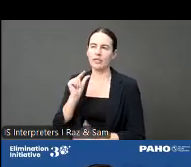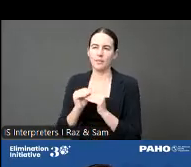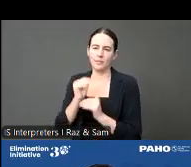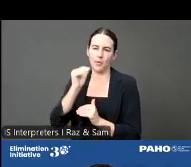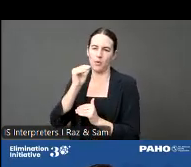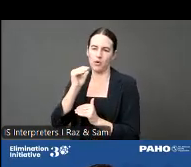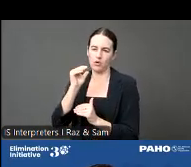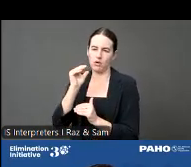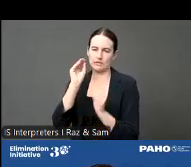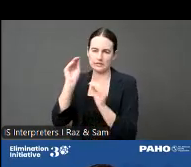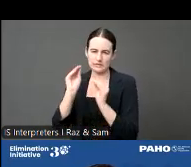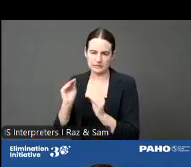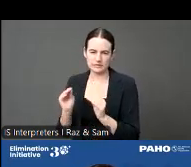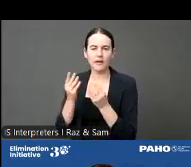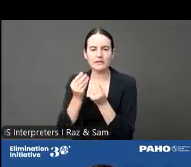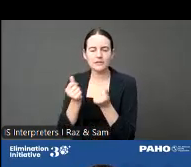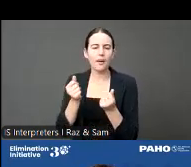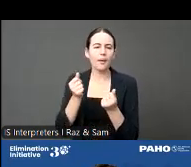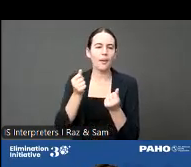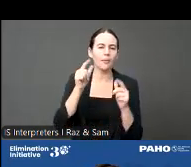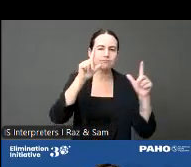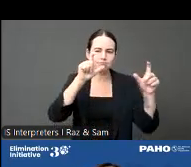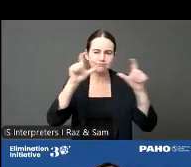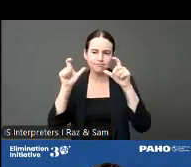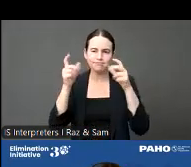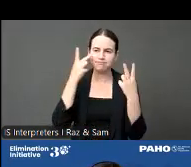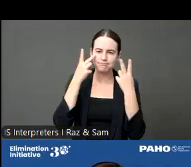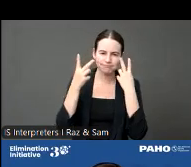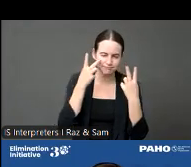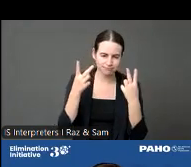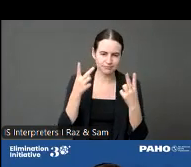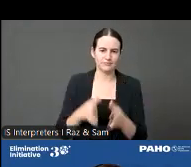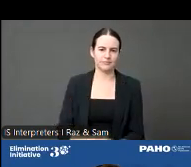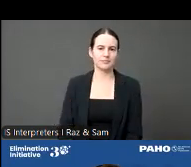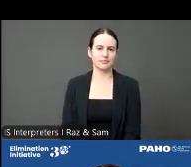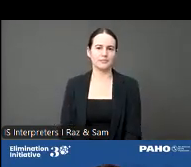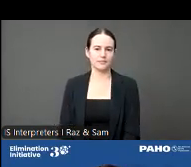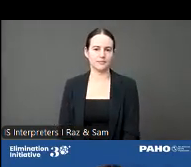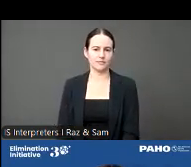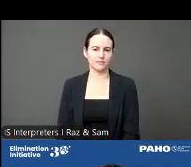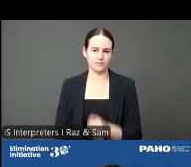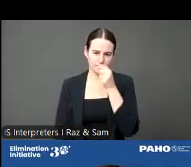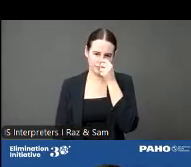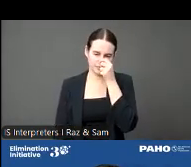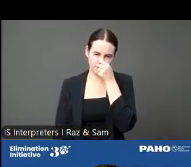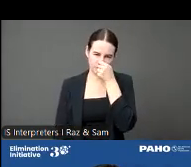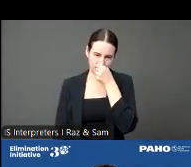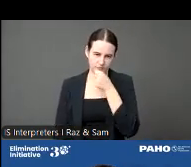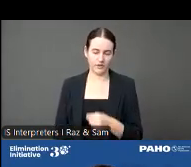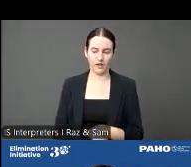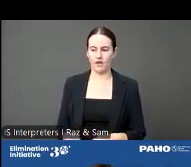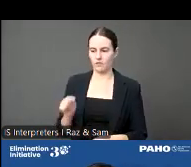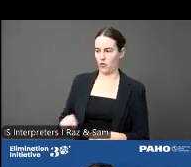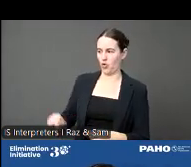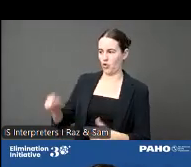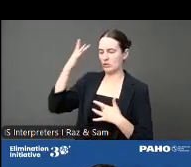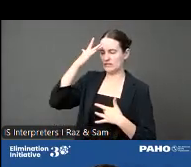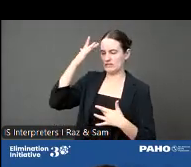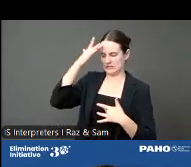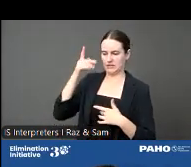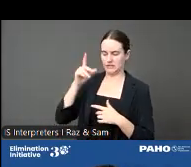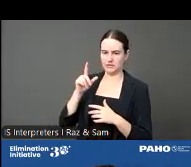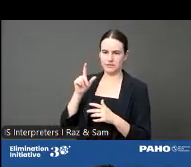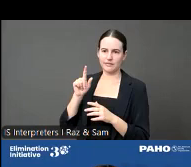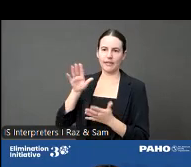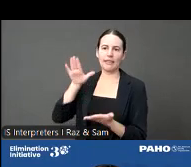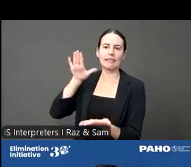estão. As doenças infecciosas negligenciadas estão na última média de eliminação. São vitórias que temos que acelerar,